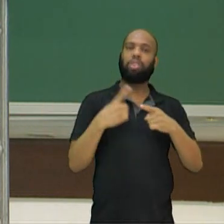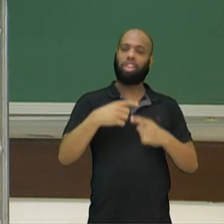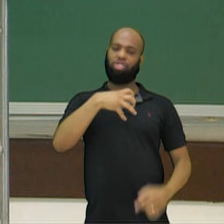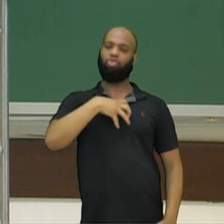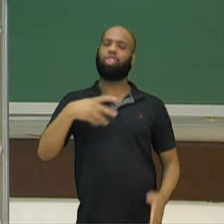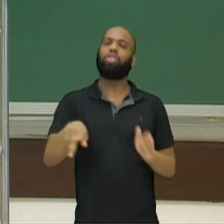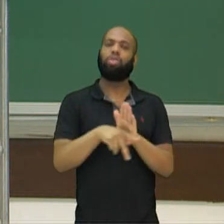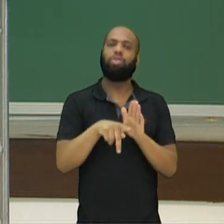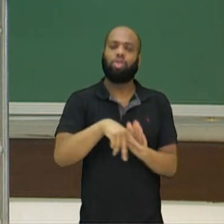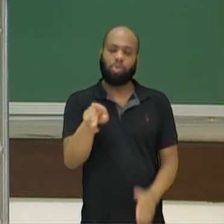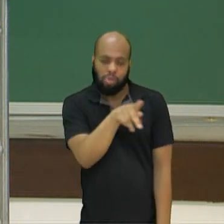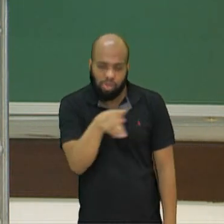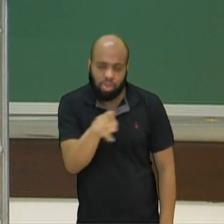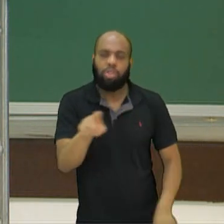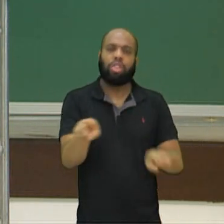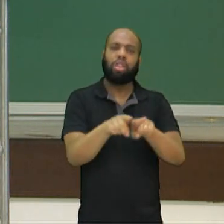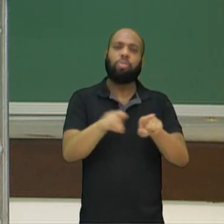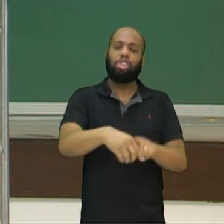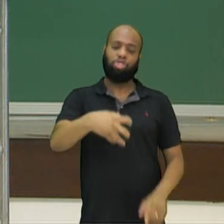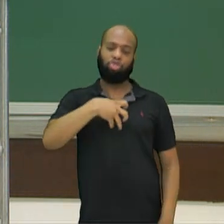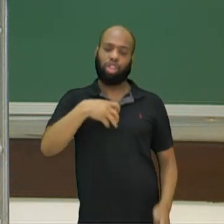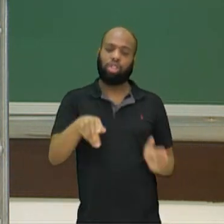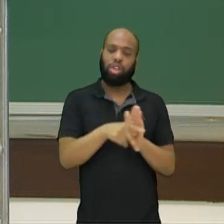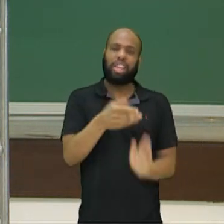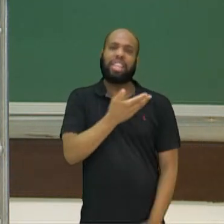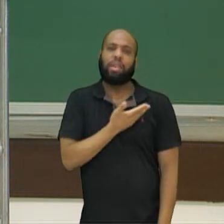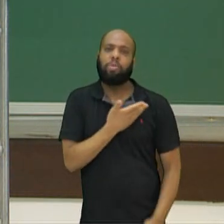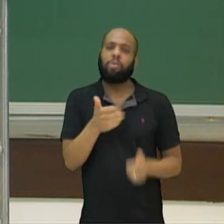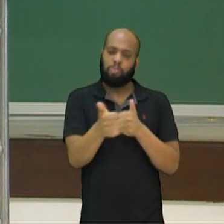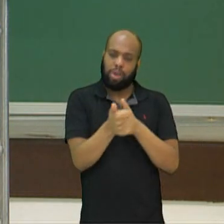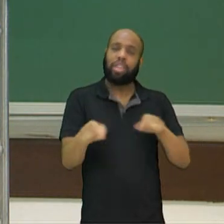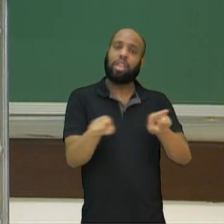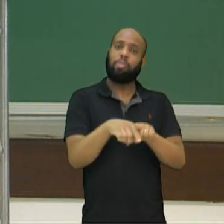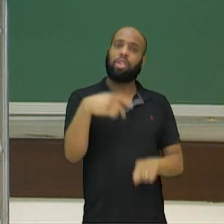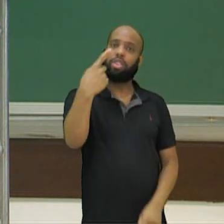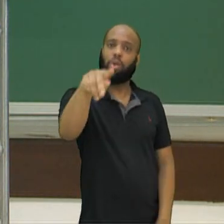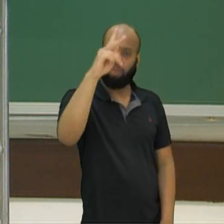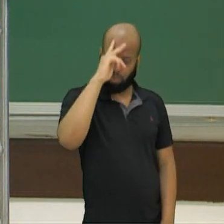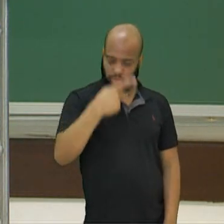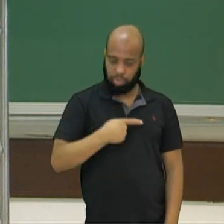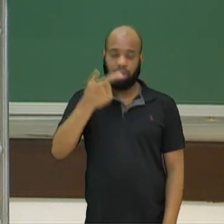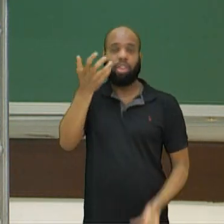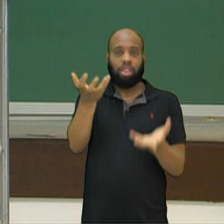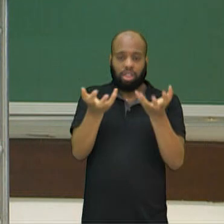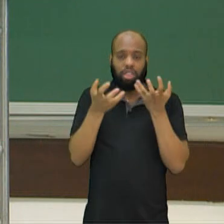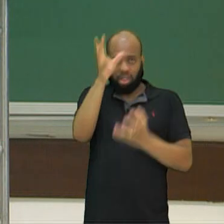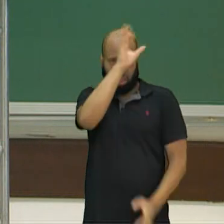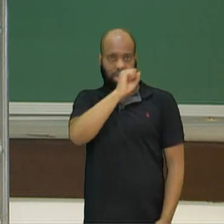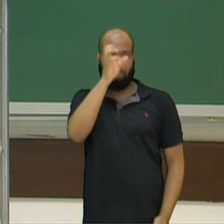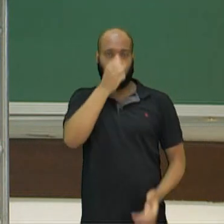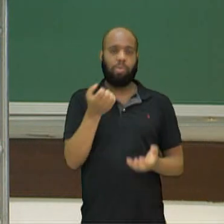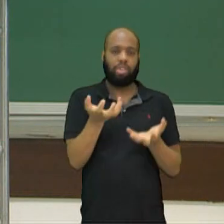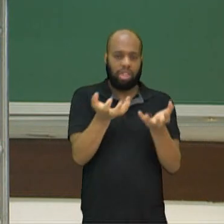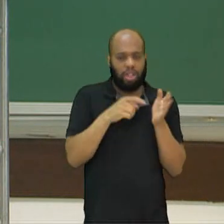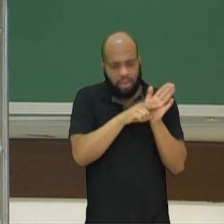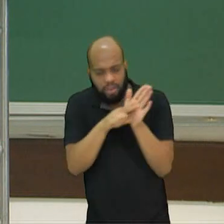dos colegas à sua volta e sim, obviamente, sua própria atitude em querer aprender, em buscar e trazer mais